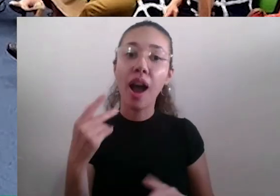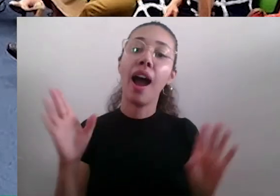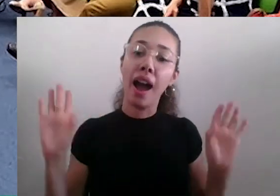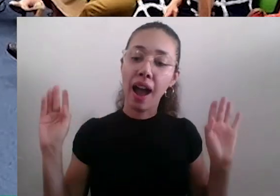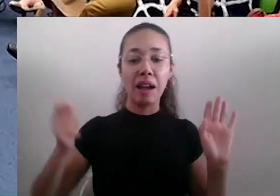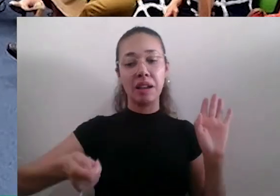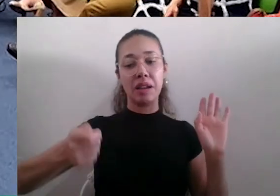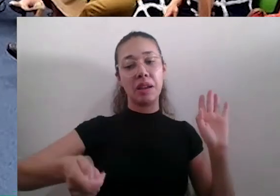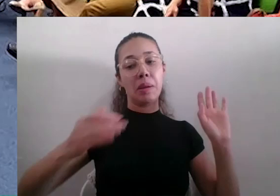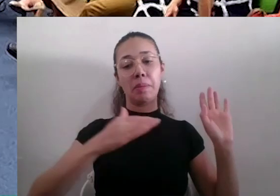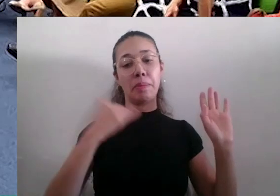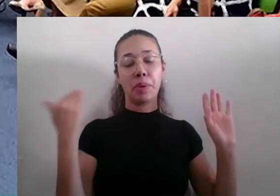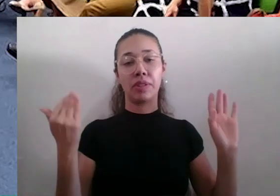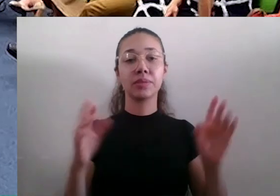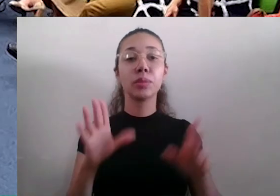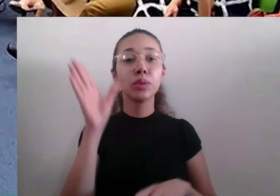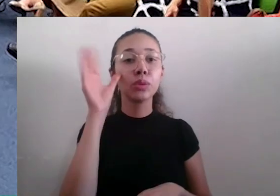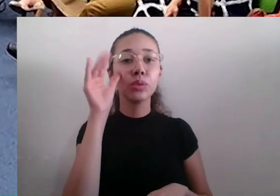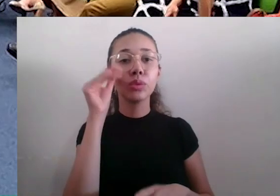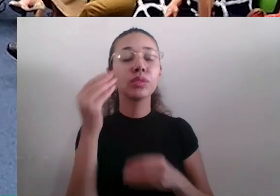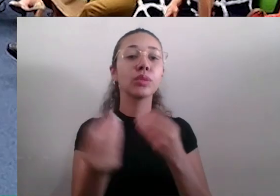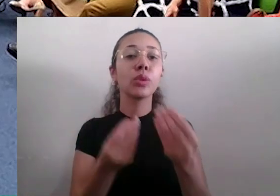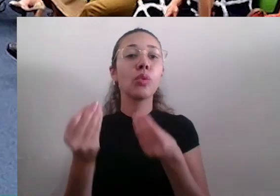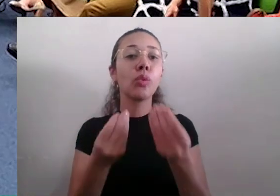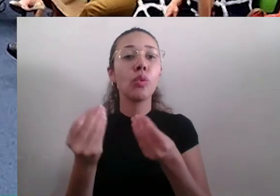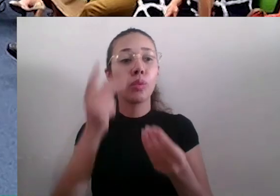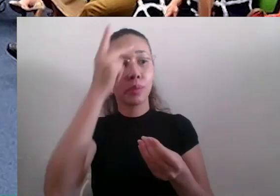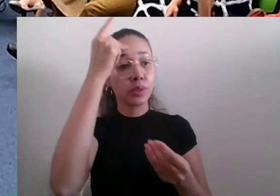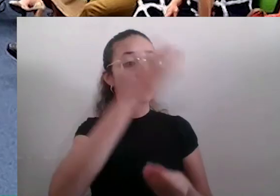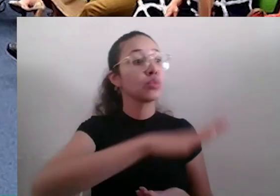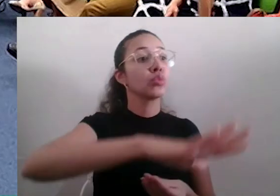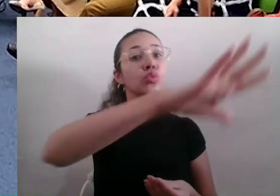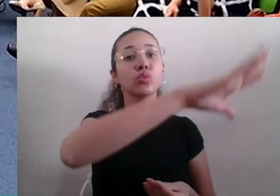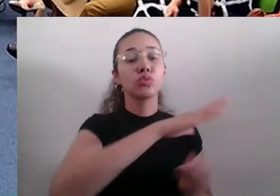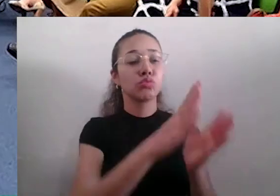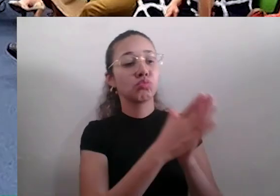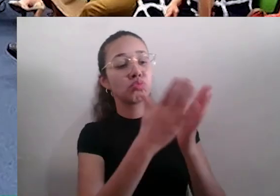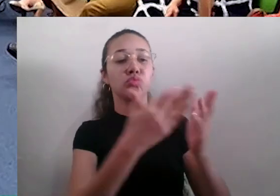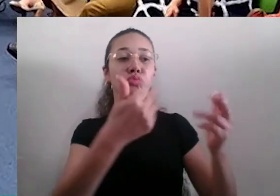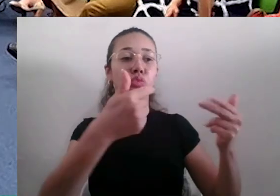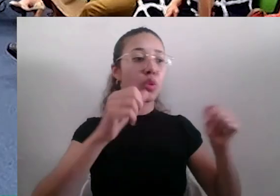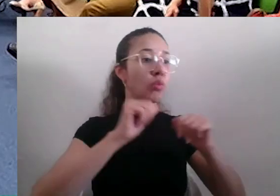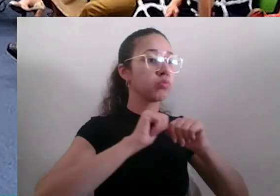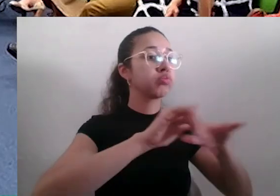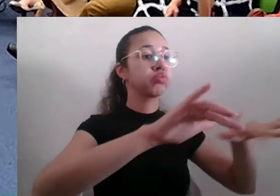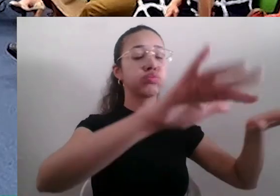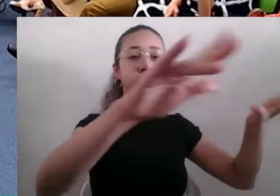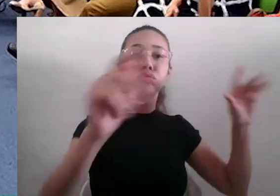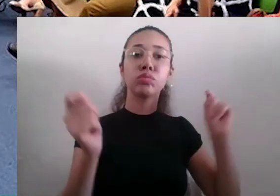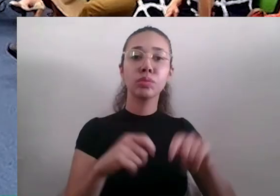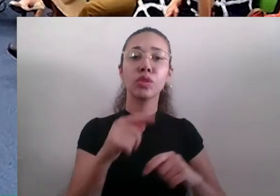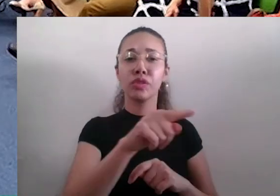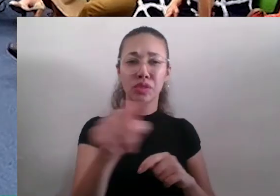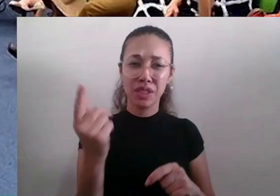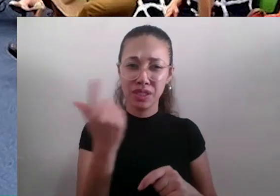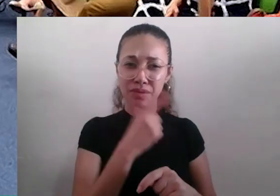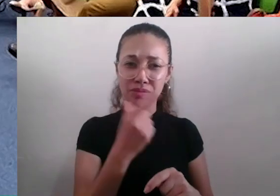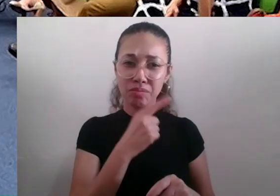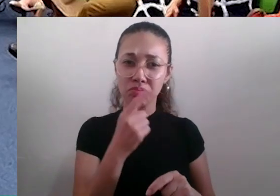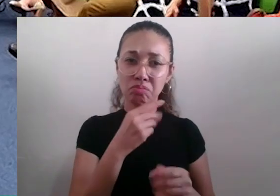isso mas a minha curiosidade é essa a gente vocês tem alguma forma de